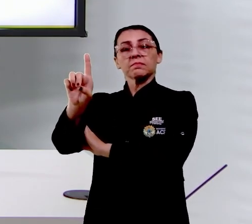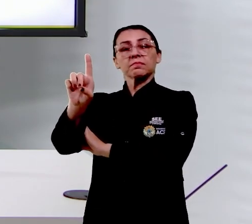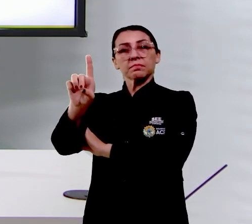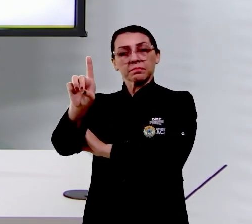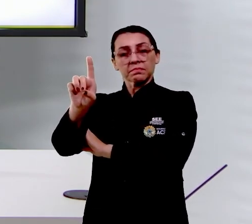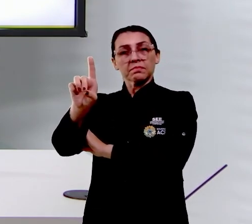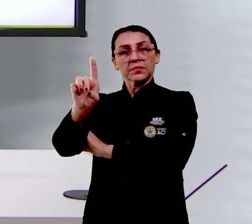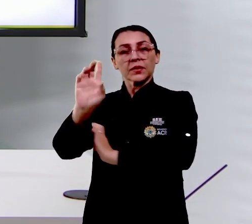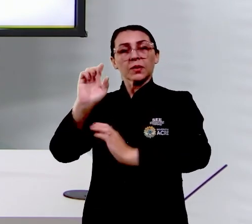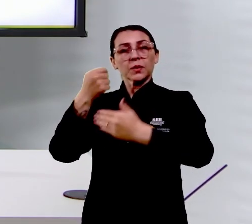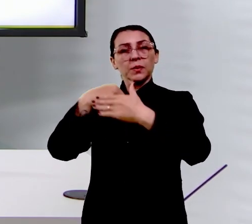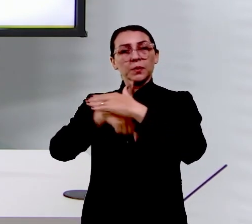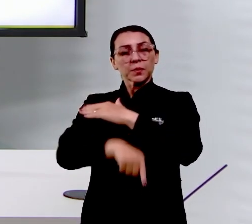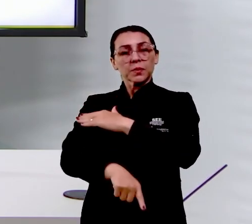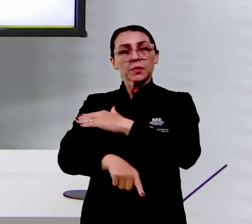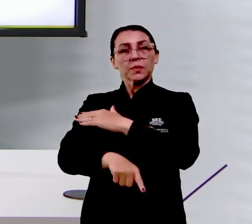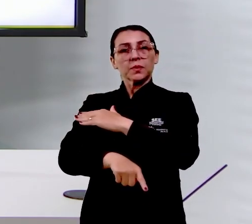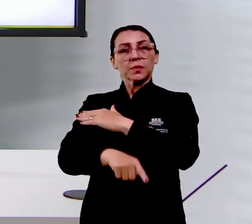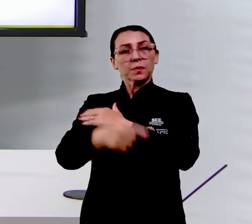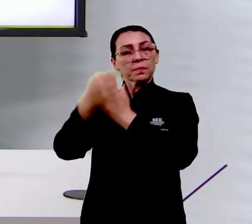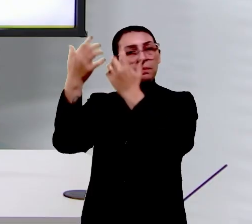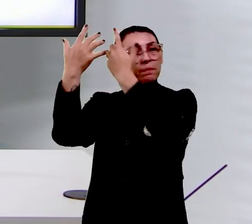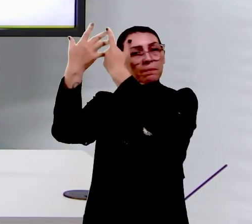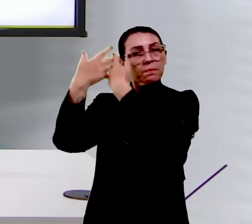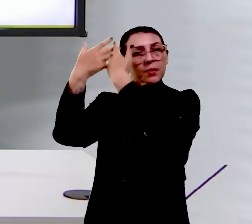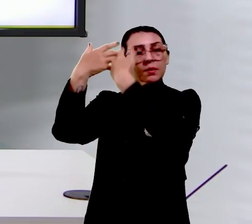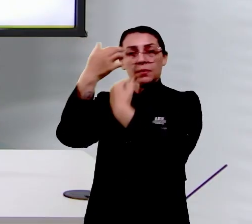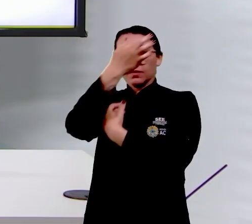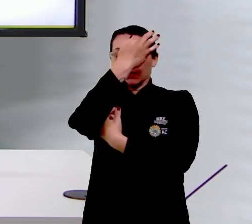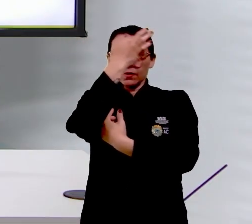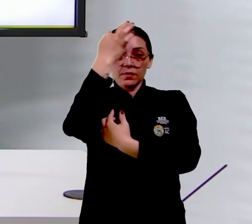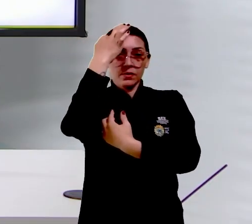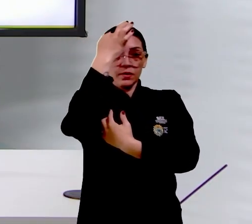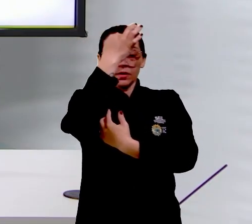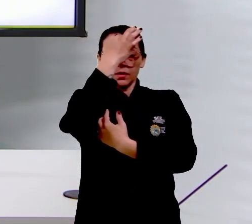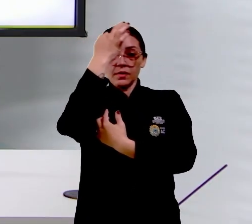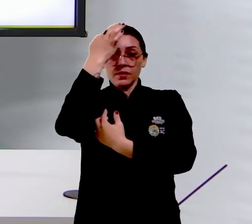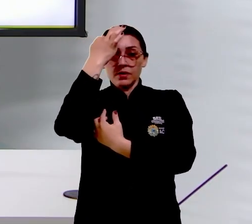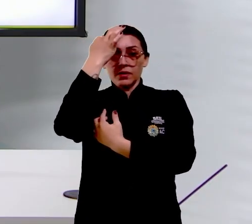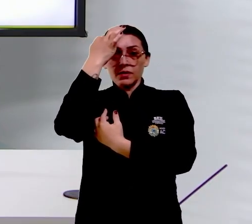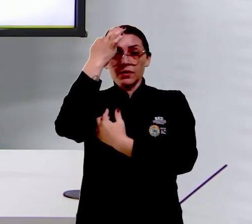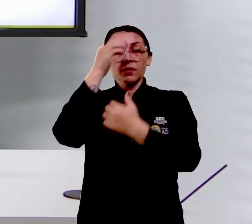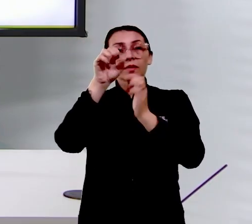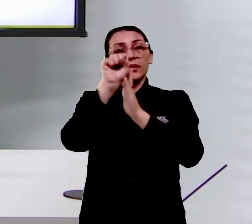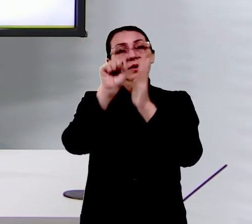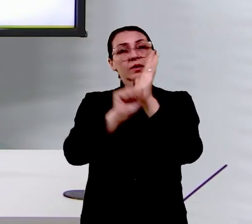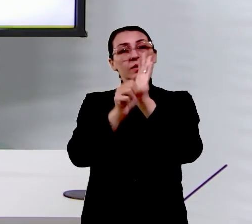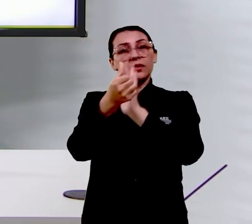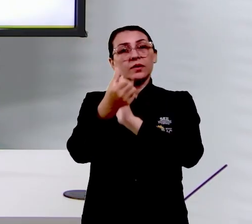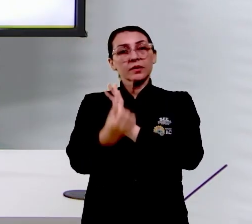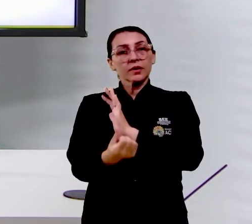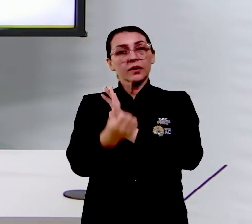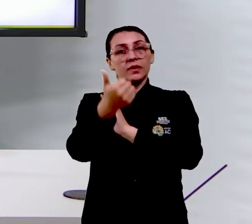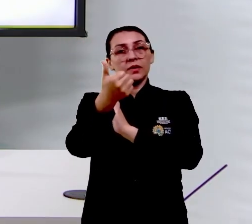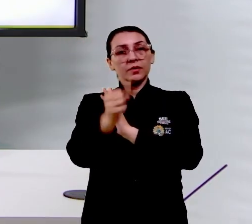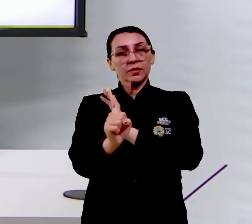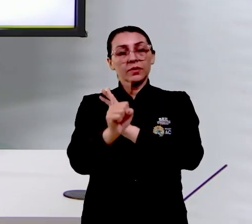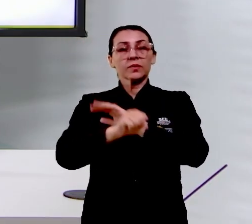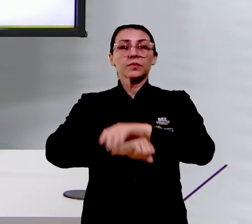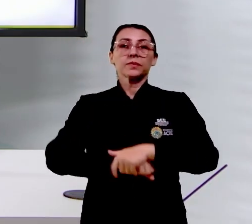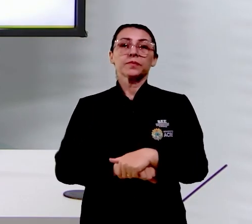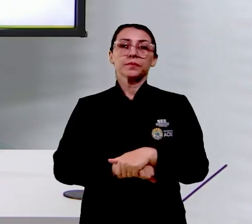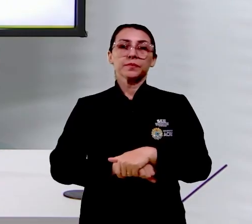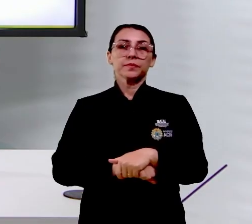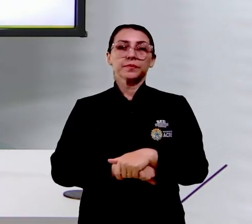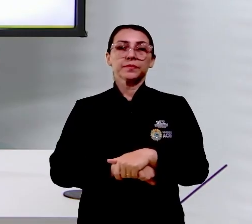marcar profundamente o pensamento filosófico aí entre o século XVI e o século XVIII.